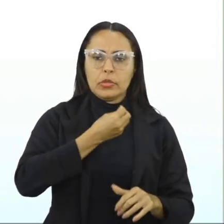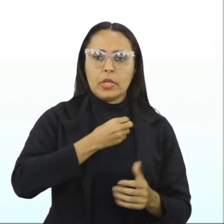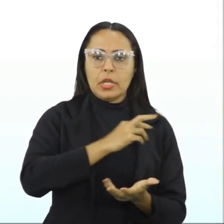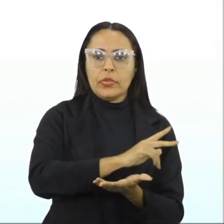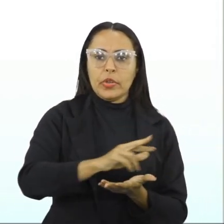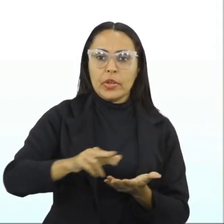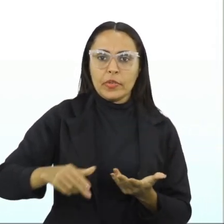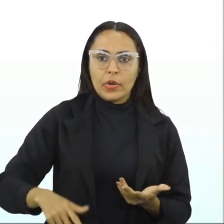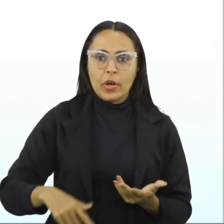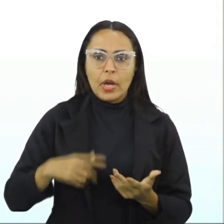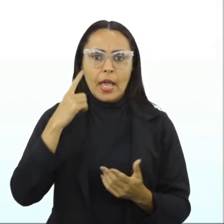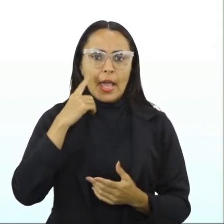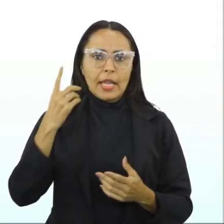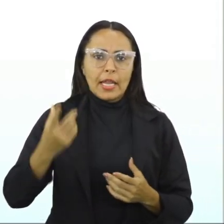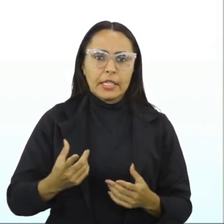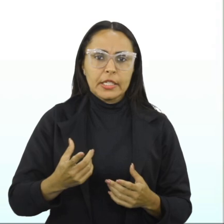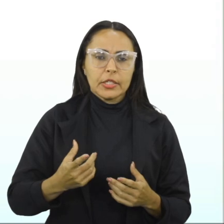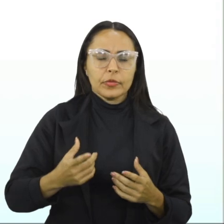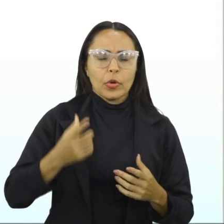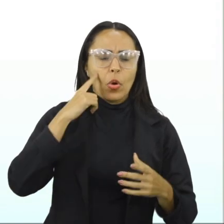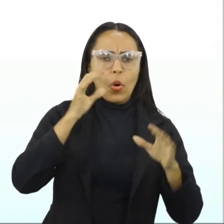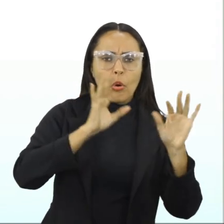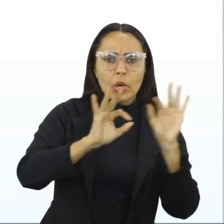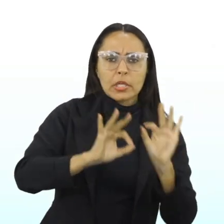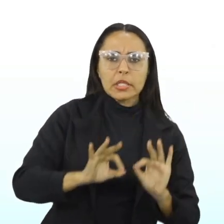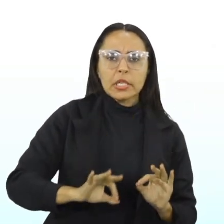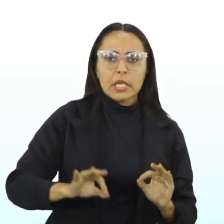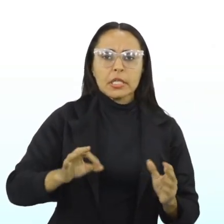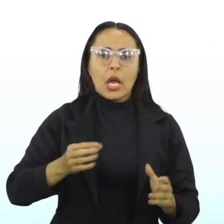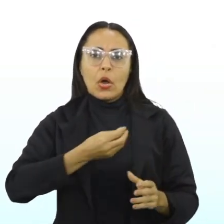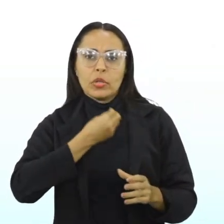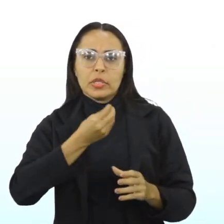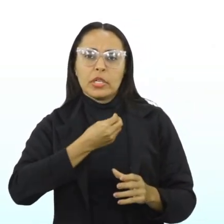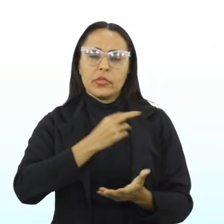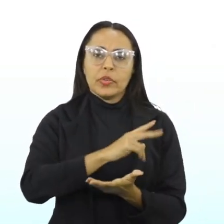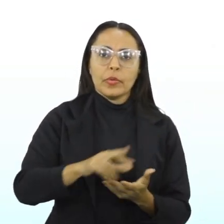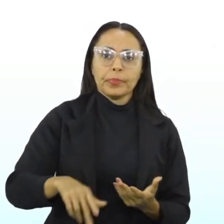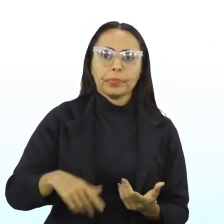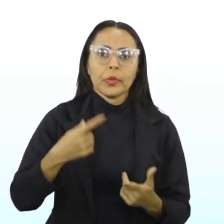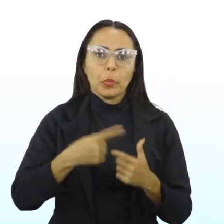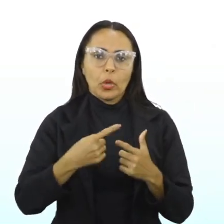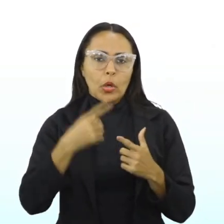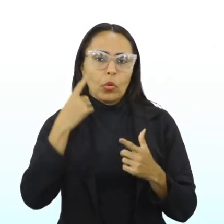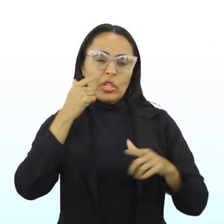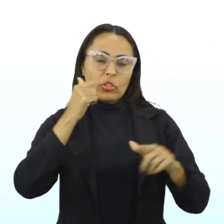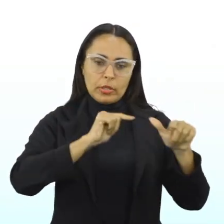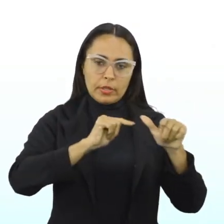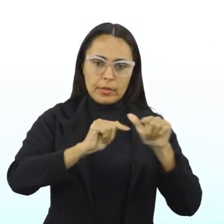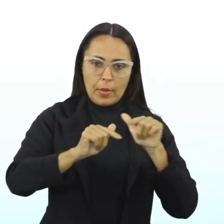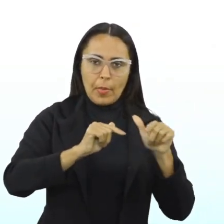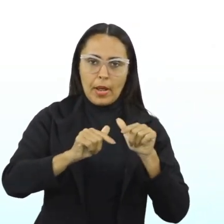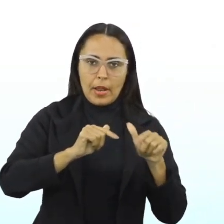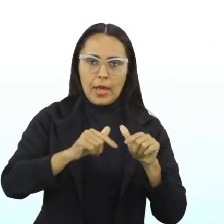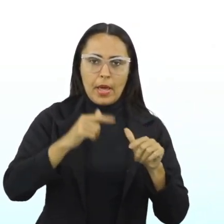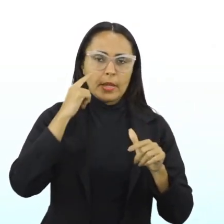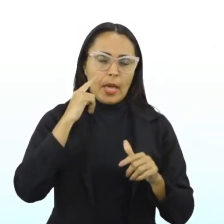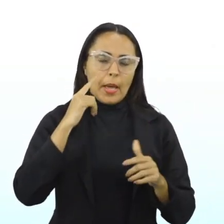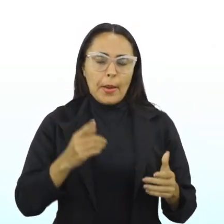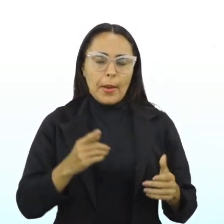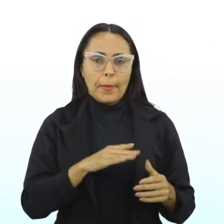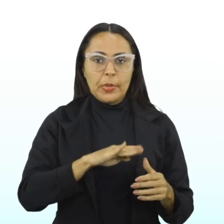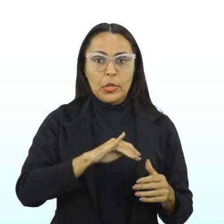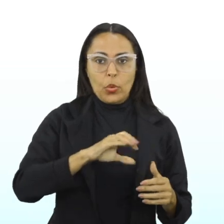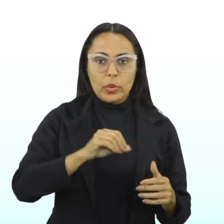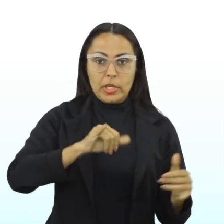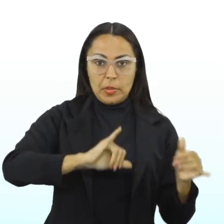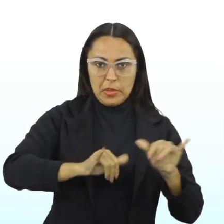a química que forma os seres vivos. Léo traz para mim. Porque, olha, quando a gente trabalhar com essa coisa da bioquímica, o que é que você vai ter que